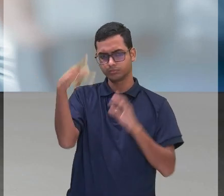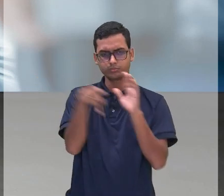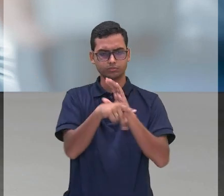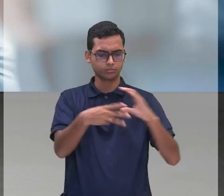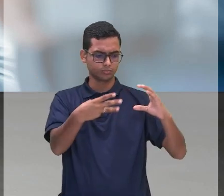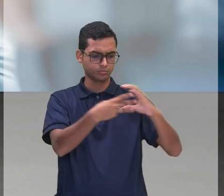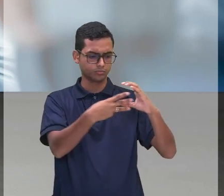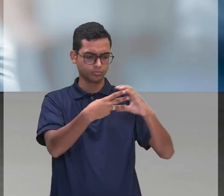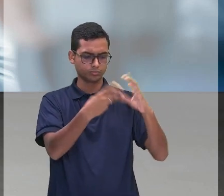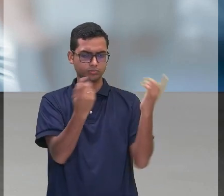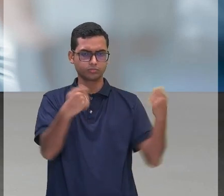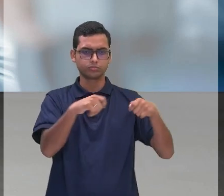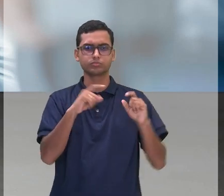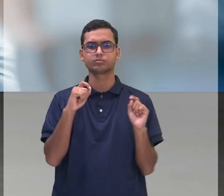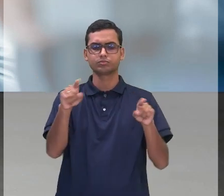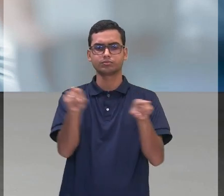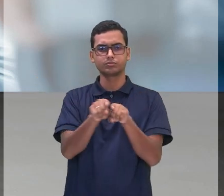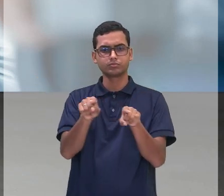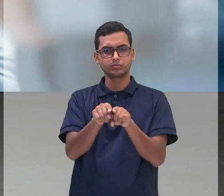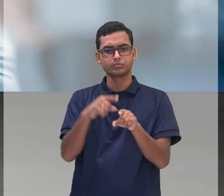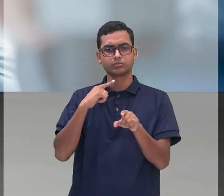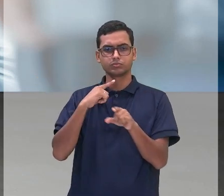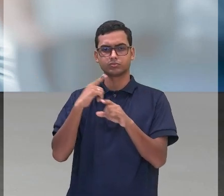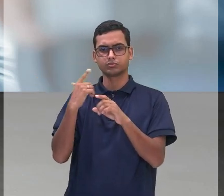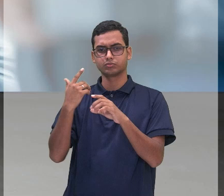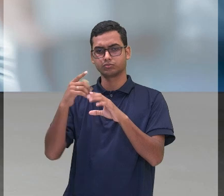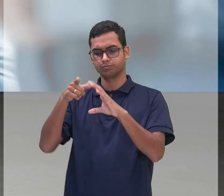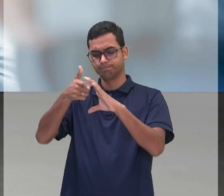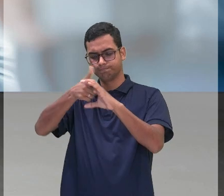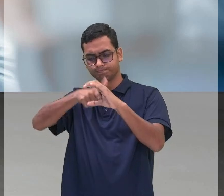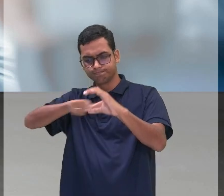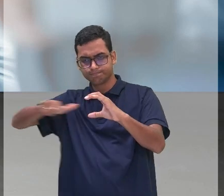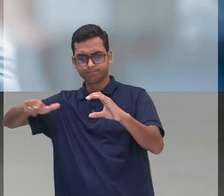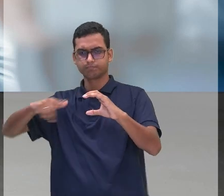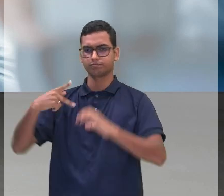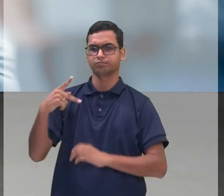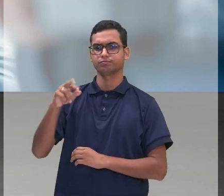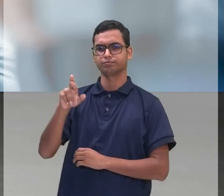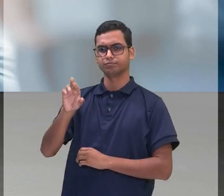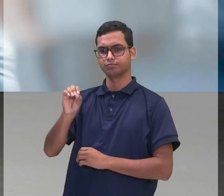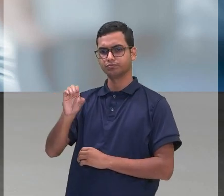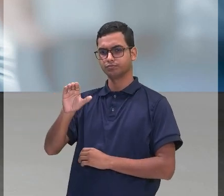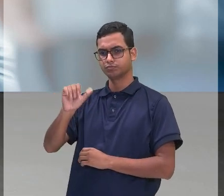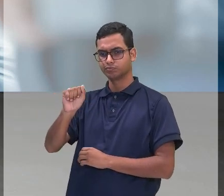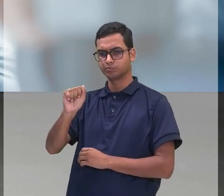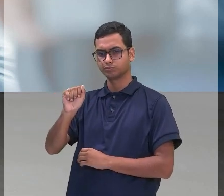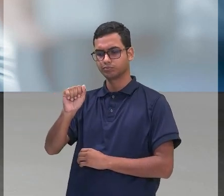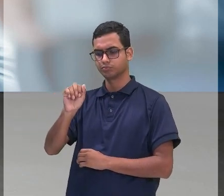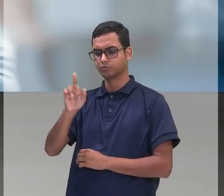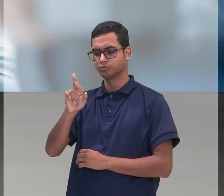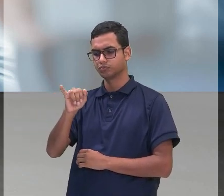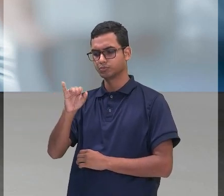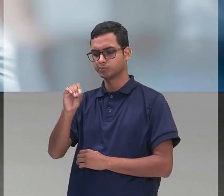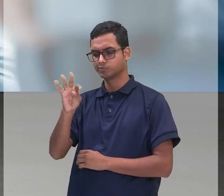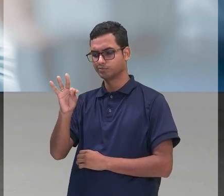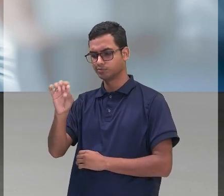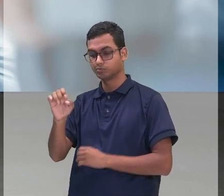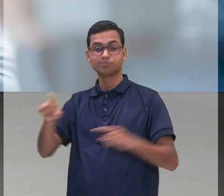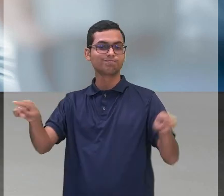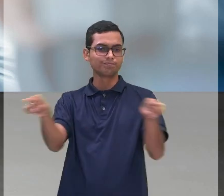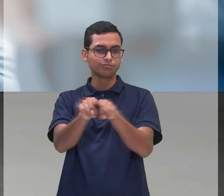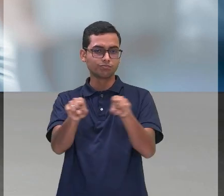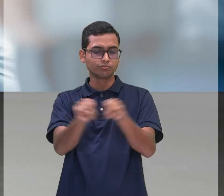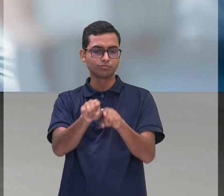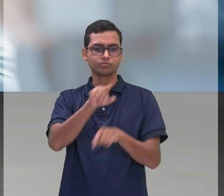ou eucarionte. E é importante a gente ter esse conhecimento básico celular, né? Porque a gente vai conseguir entender de